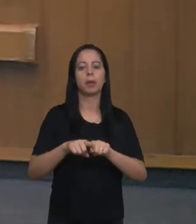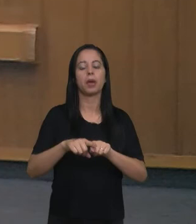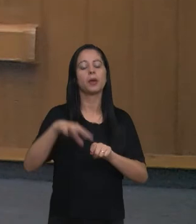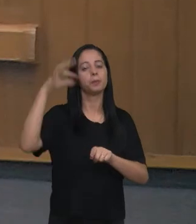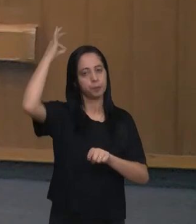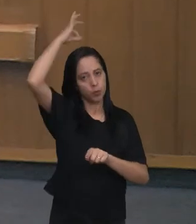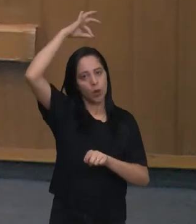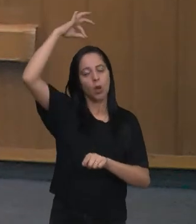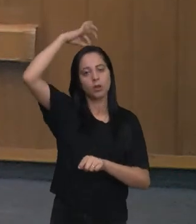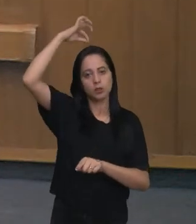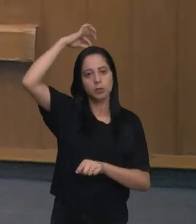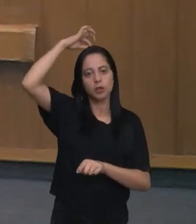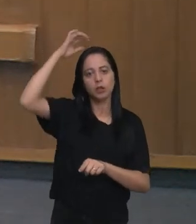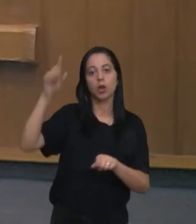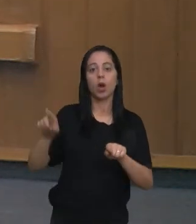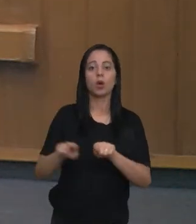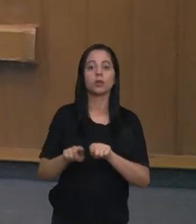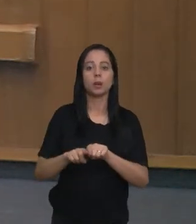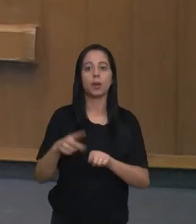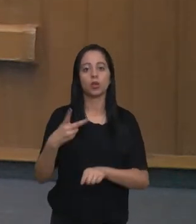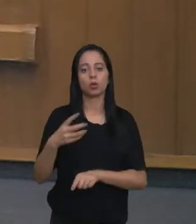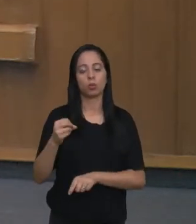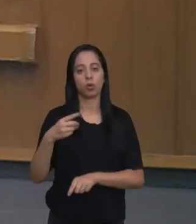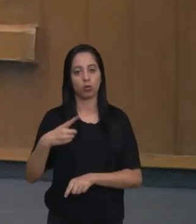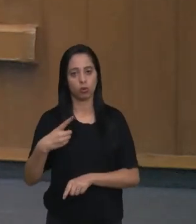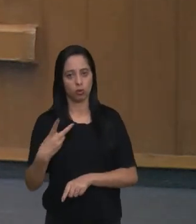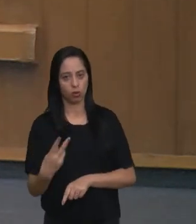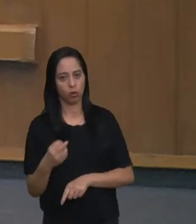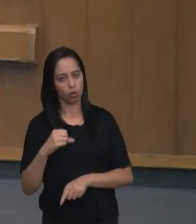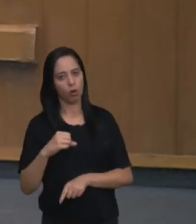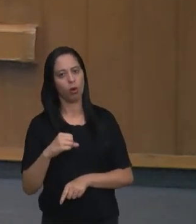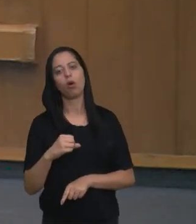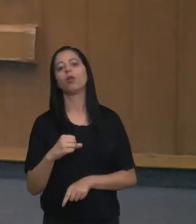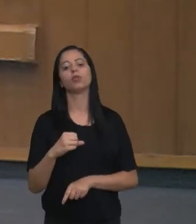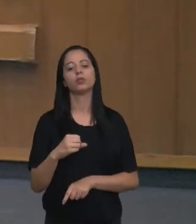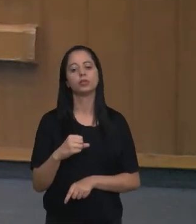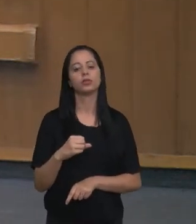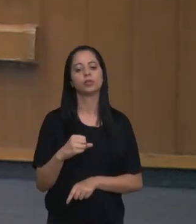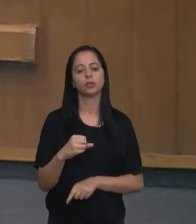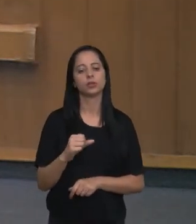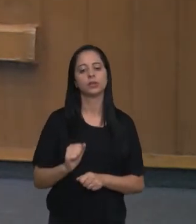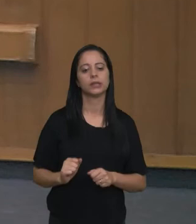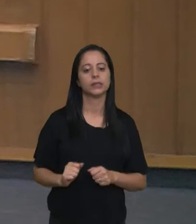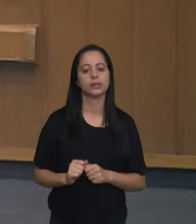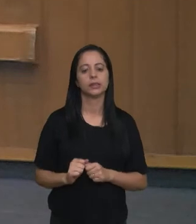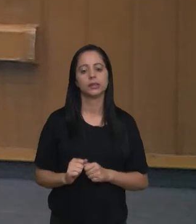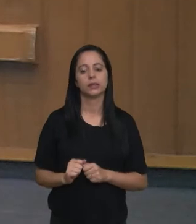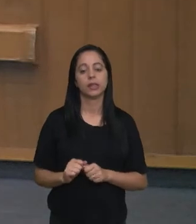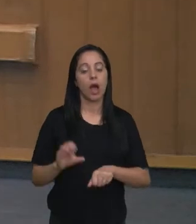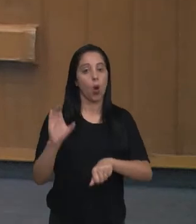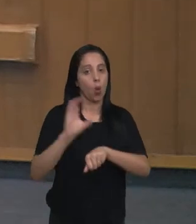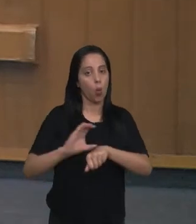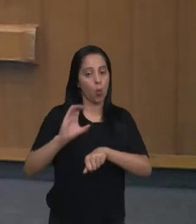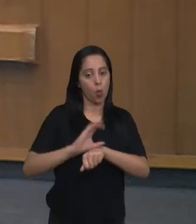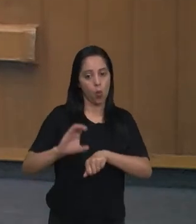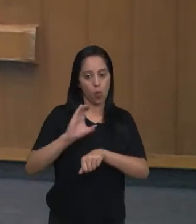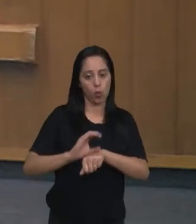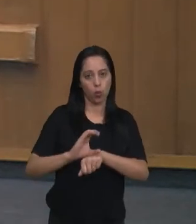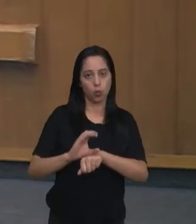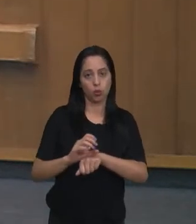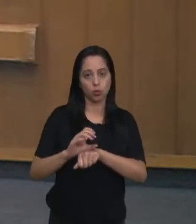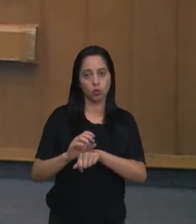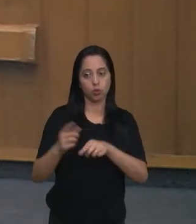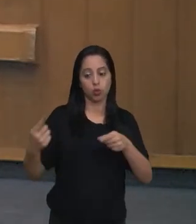em 2019 acabou promovendo a formação de um curso pela